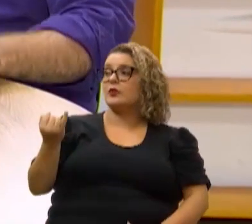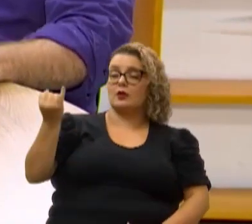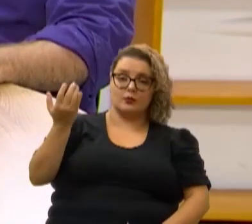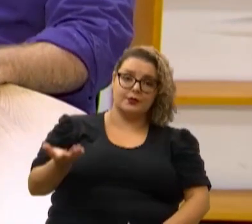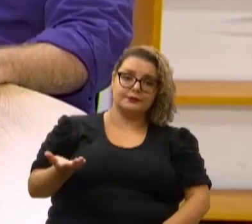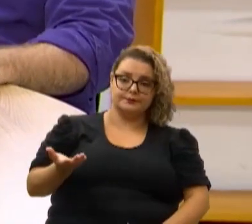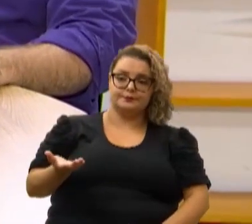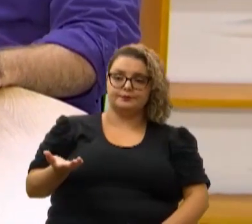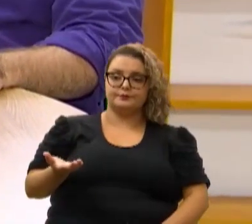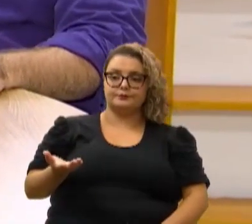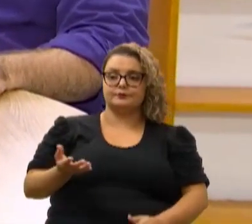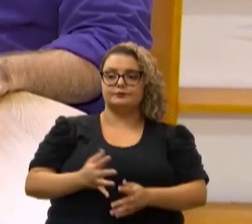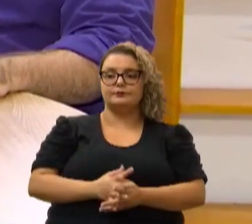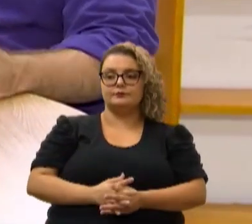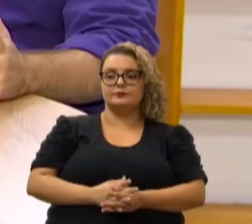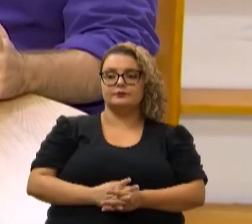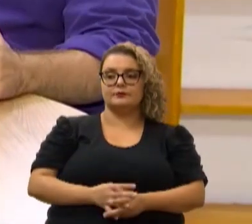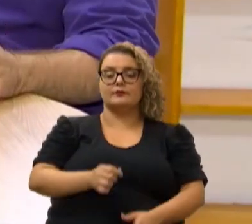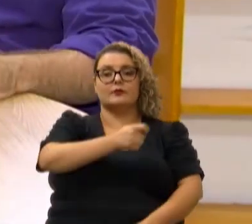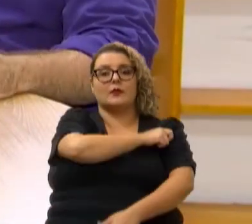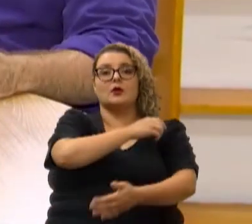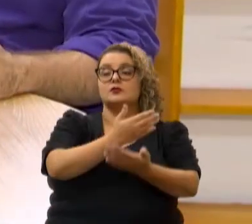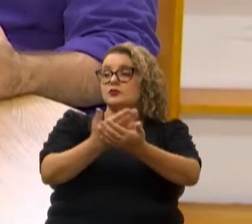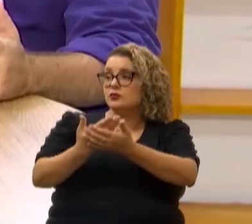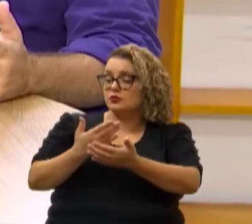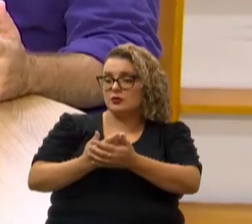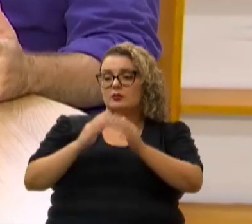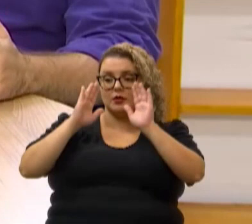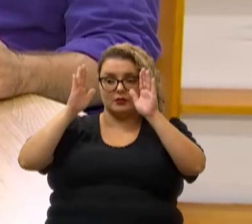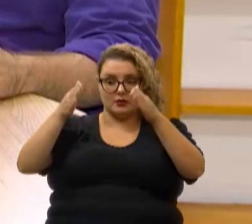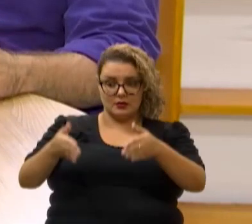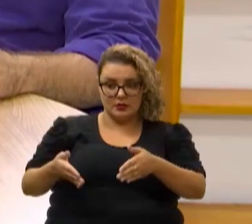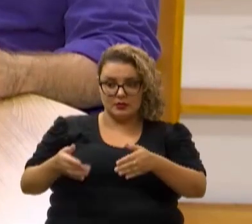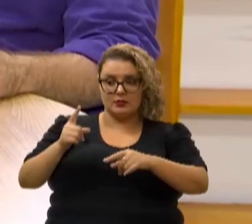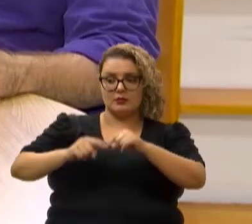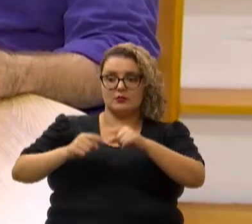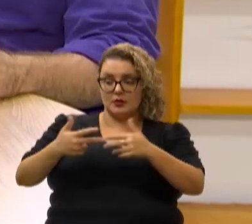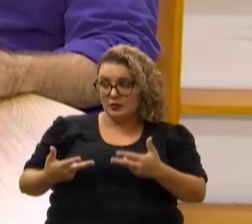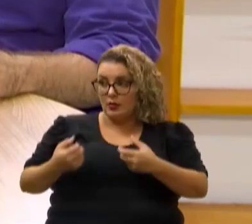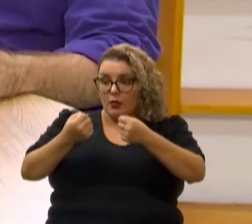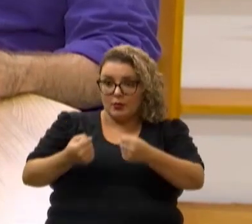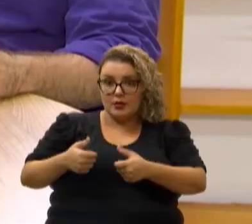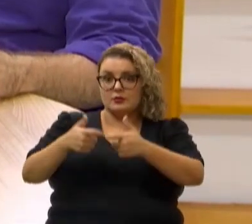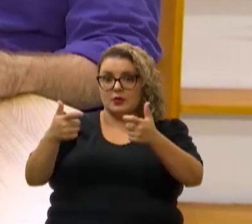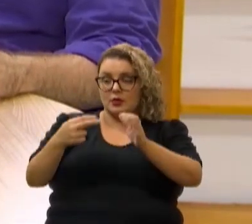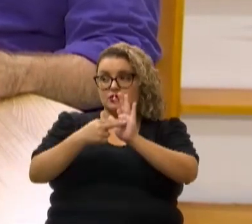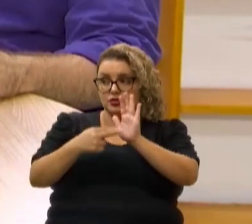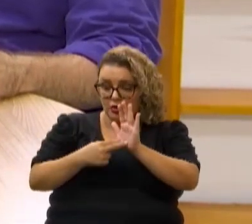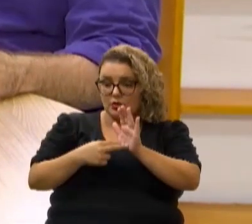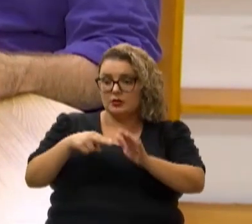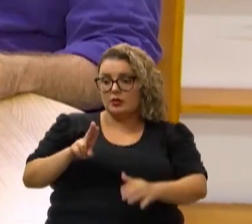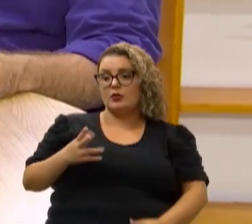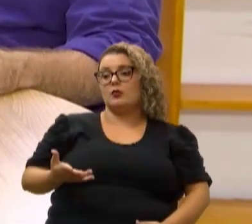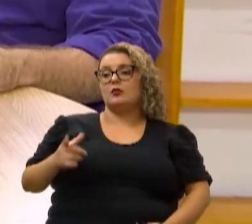importante que os estudantes deem mais atenção para essas matérias que têm um peso maior ou para as